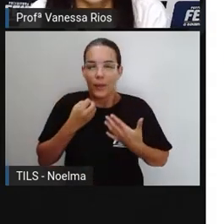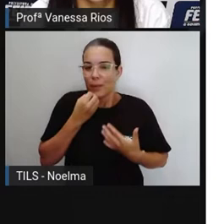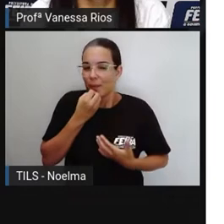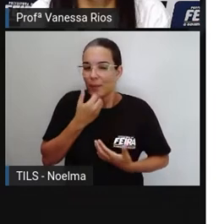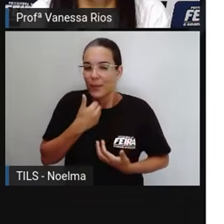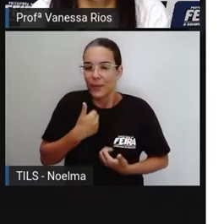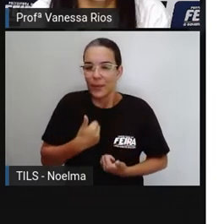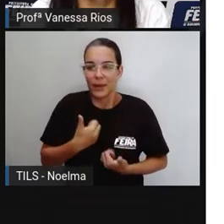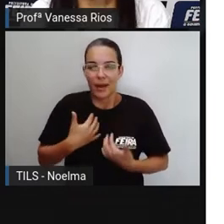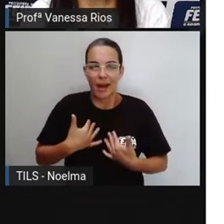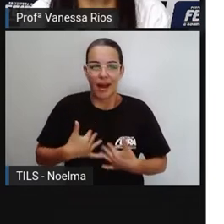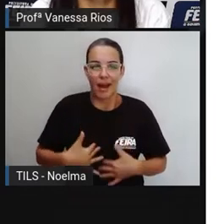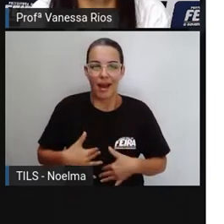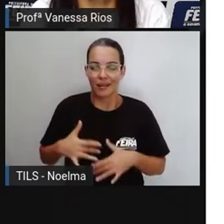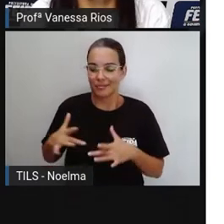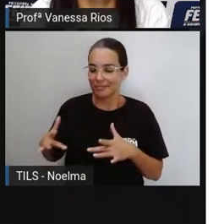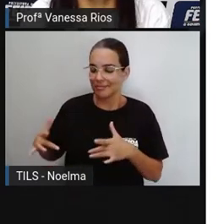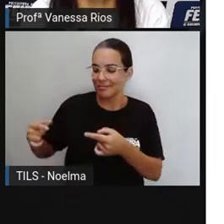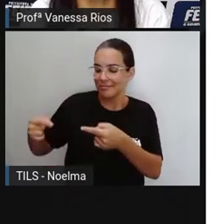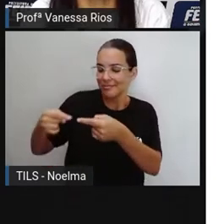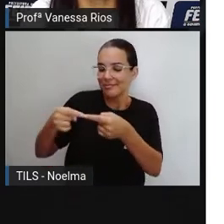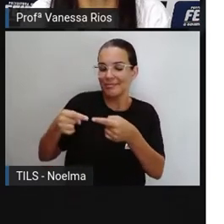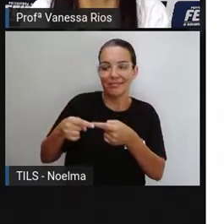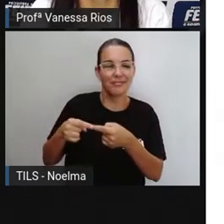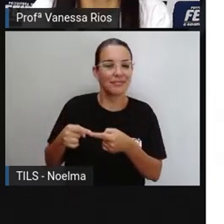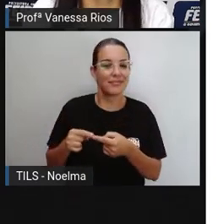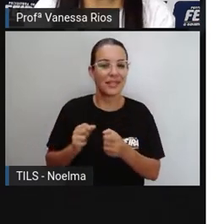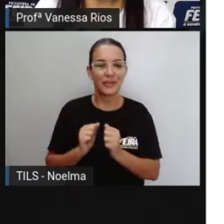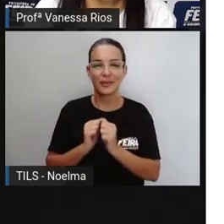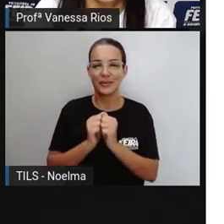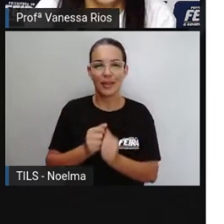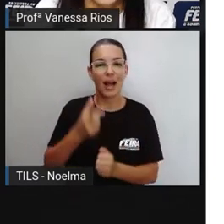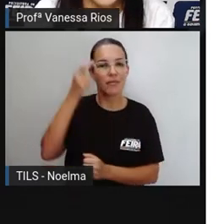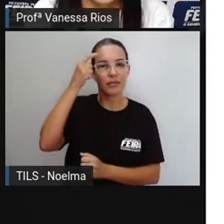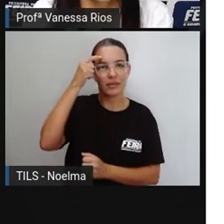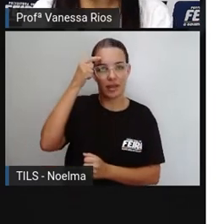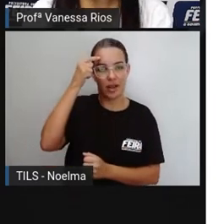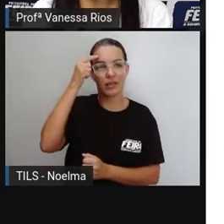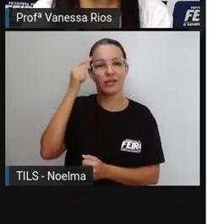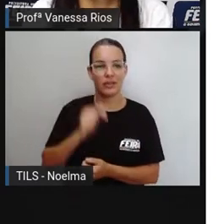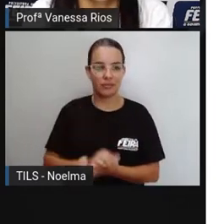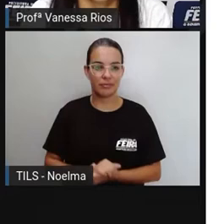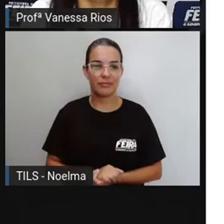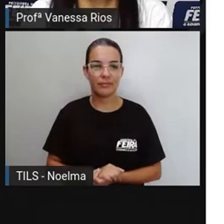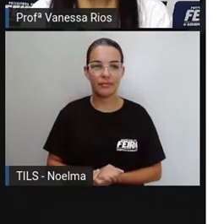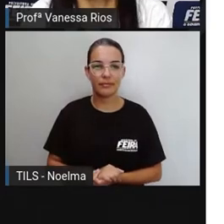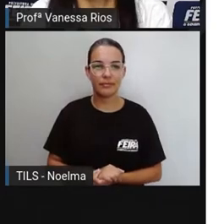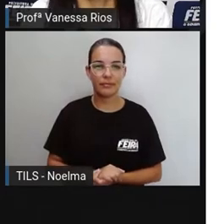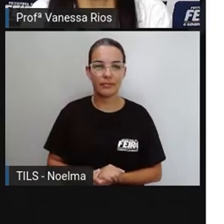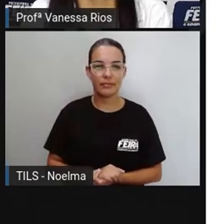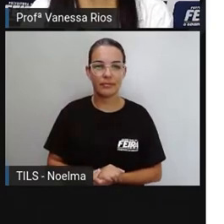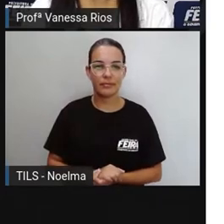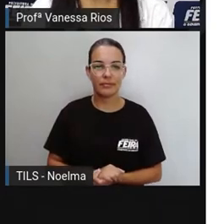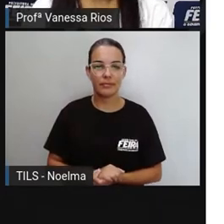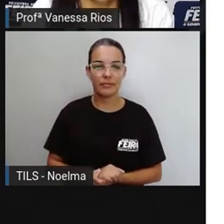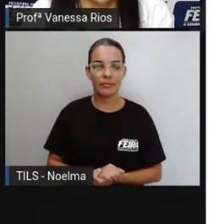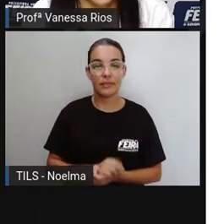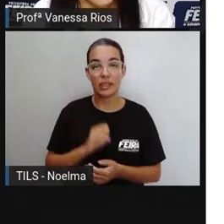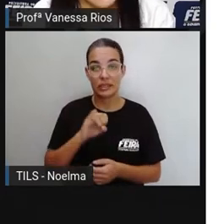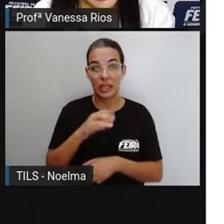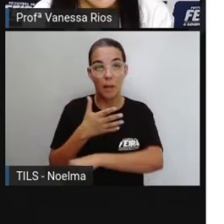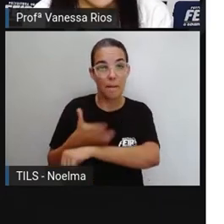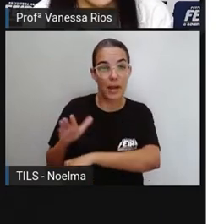bem-estar, sendo um grande aliado nos tratamentos de ordem psicológica. O